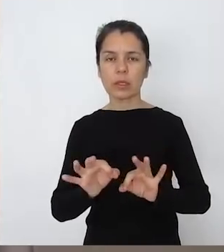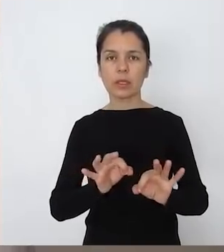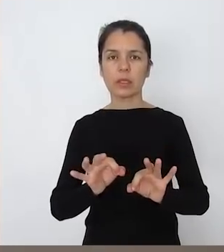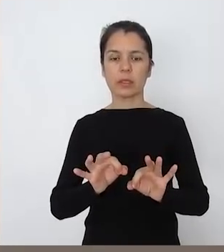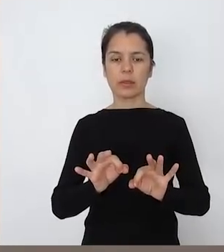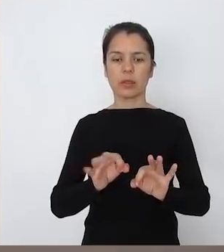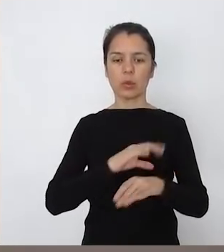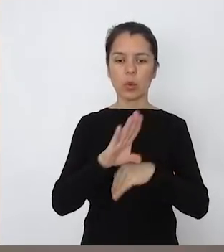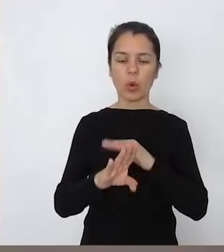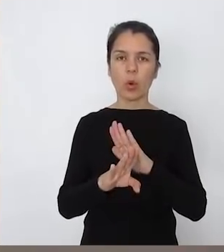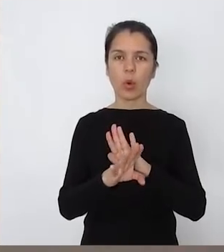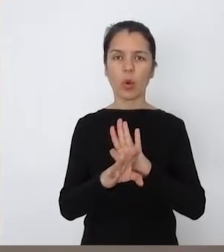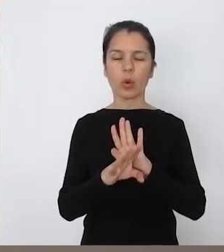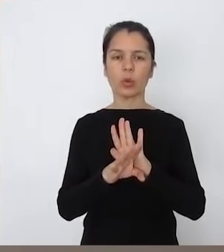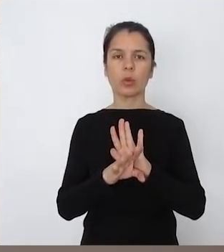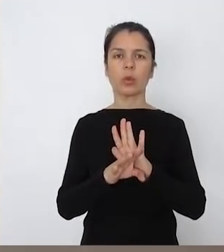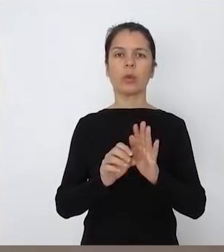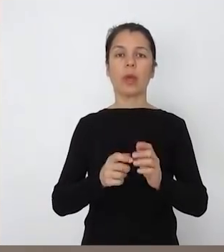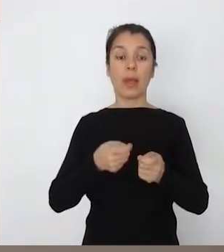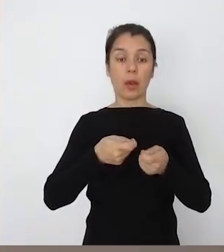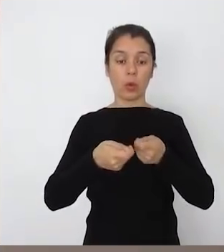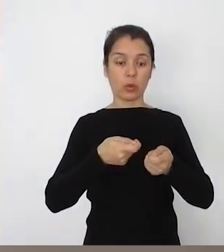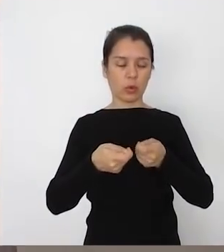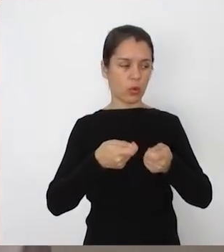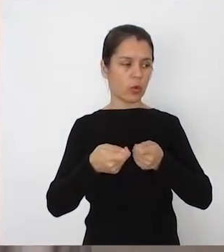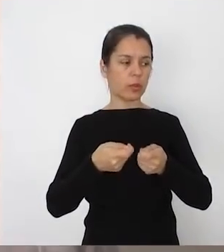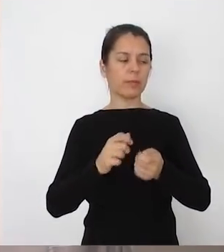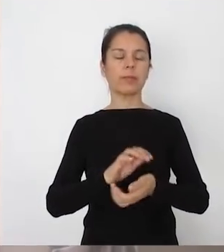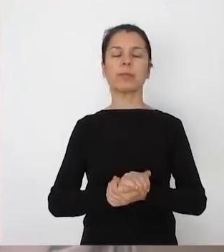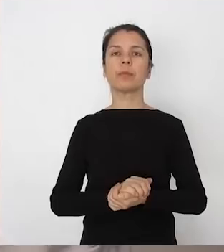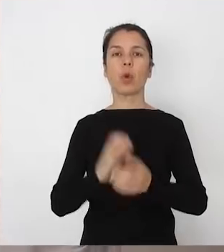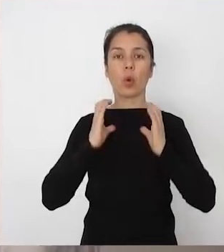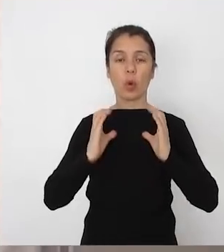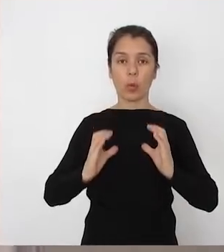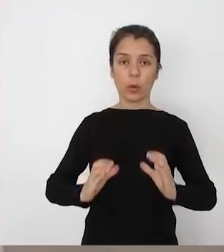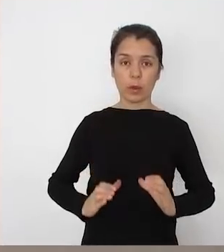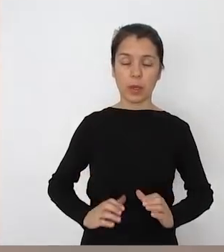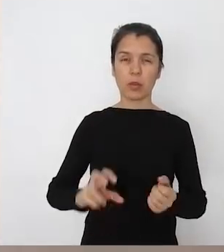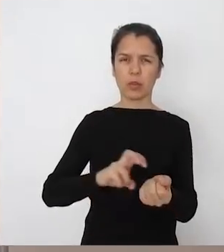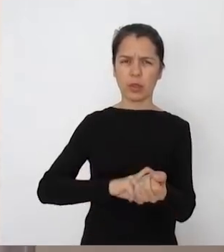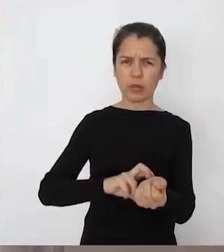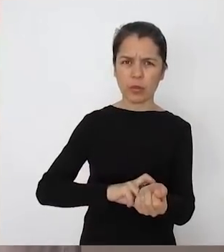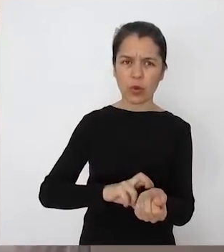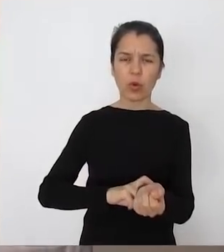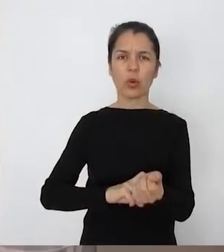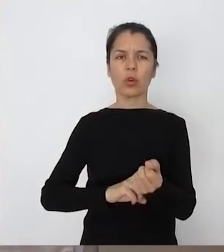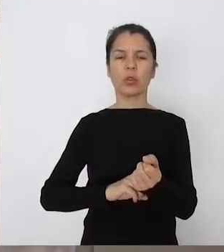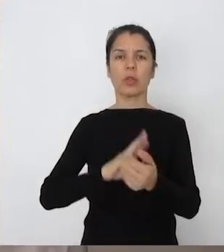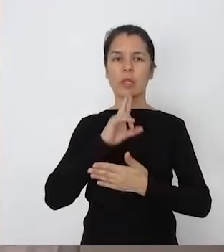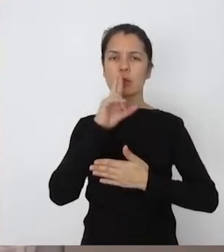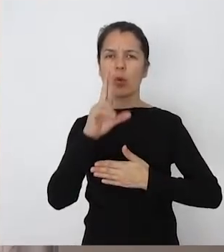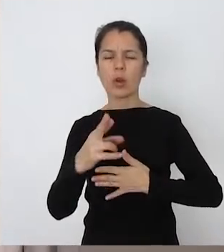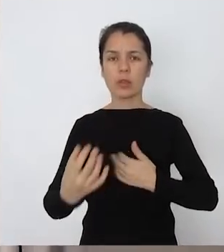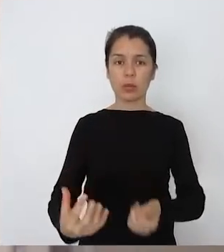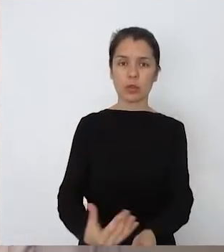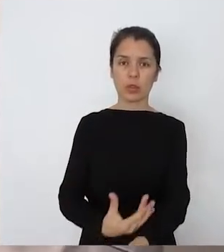toque nada mais é do que uma desregulação da serotonina. Por isso que os remédios antidepressivos que controlam serotonina também servem para